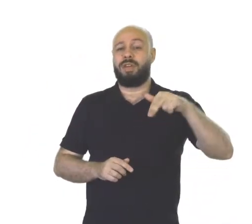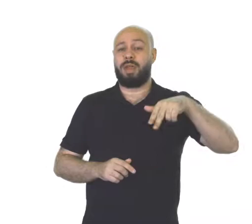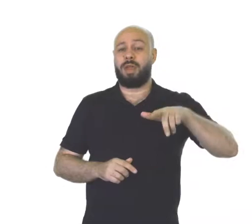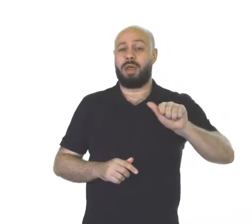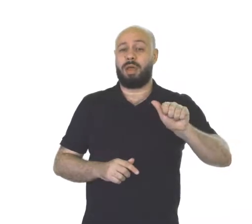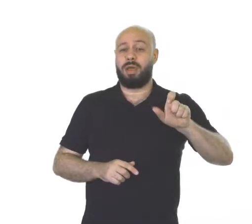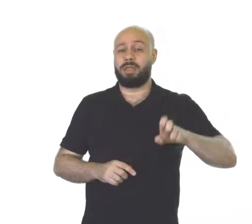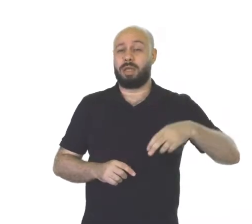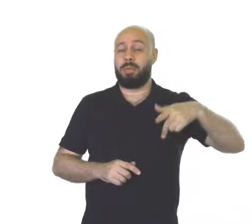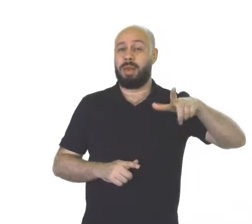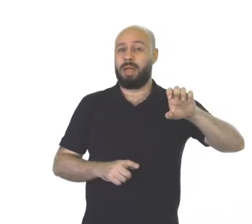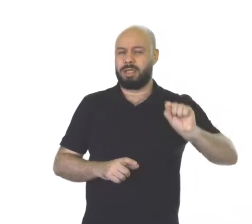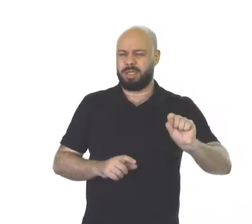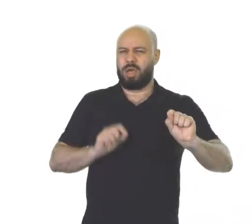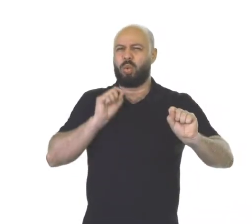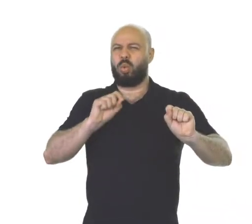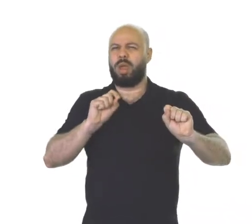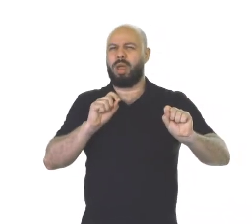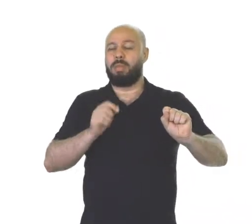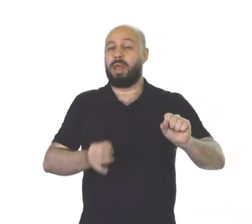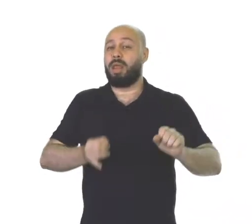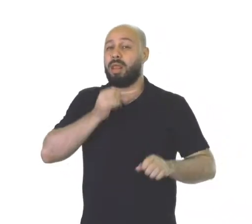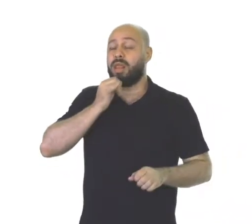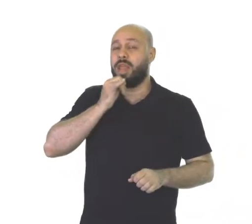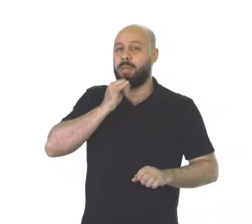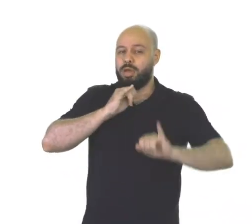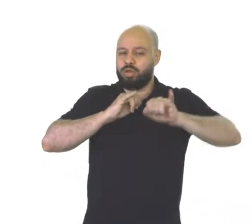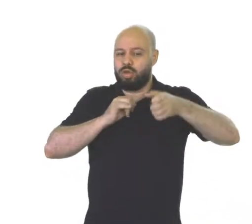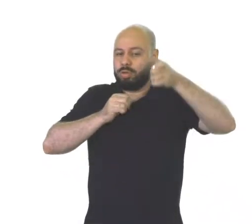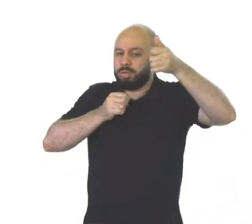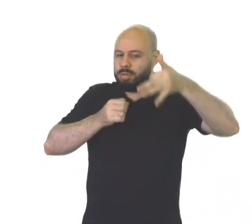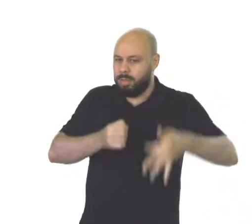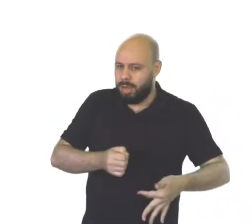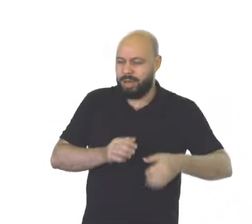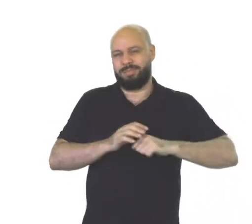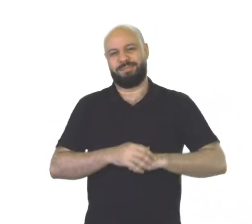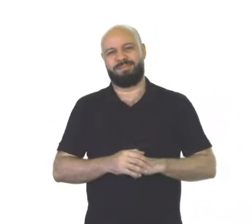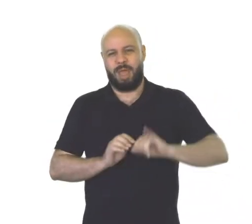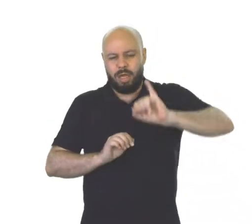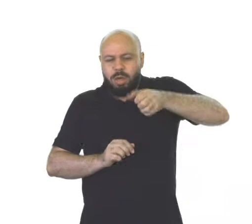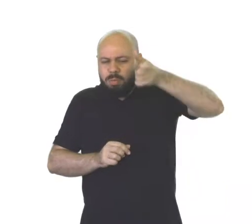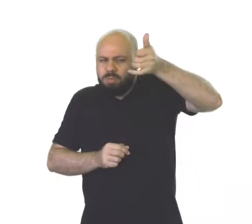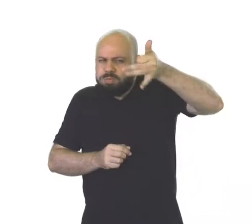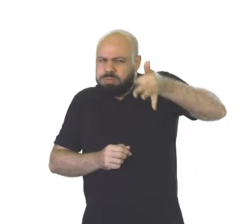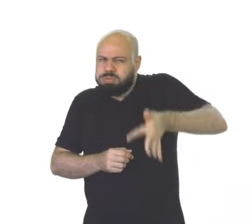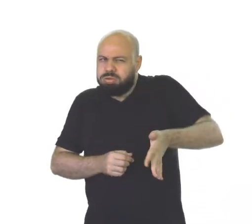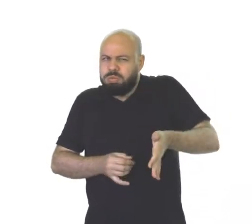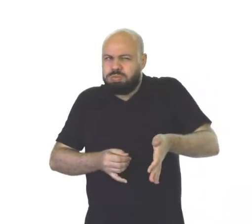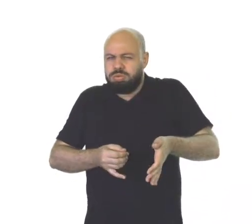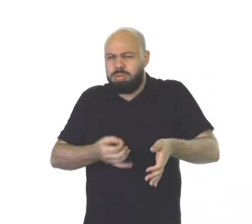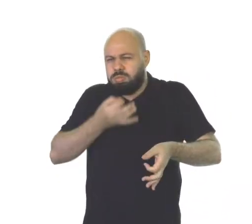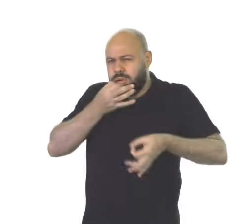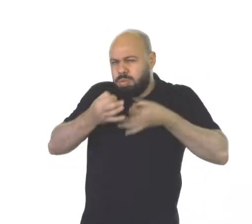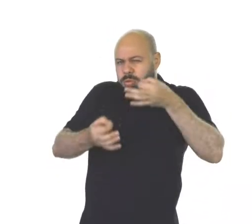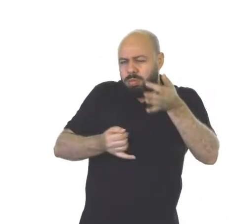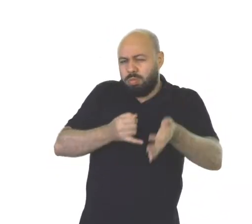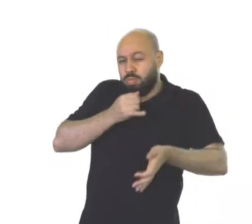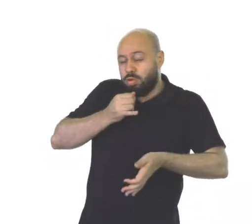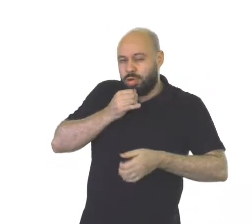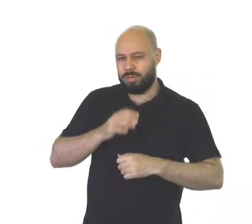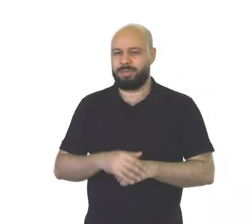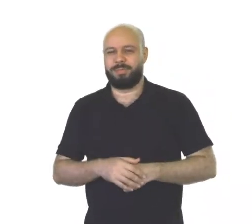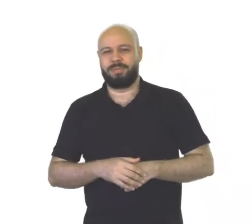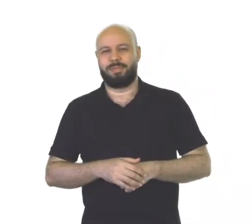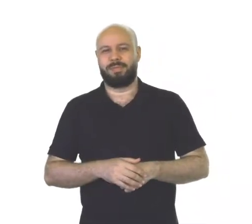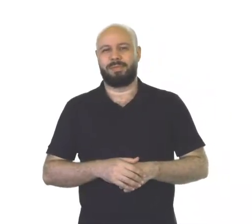que nós vamos, nesse caso aí, justificar, explanar, né, sobre o nosso argumento. Então, eu vou colocar aqui